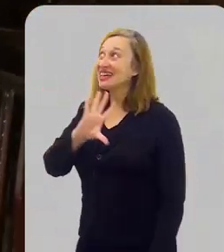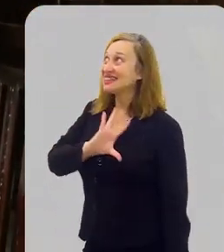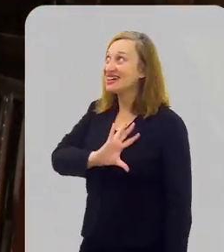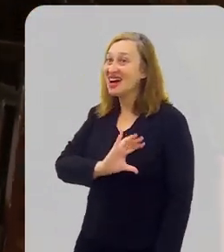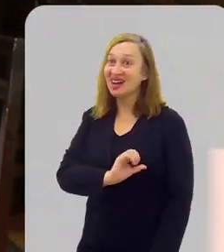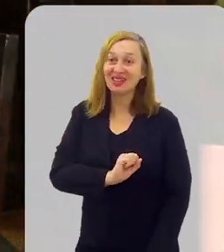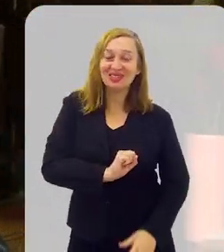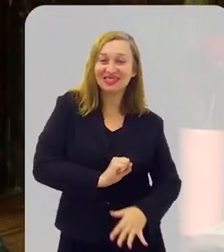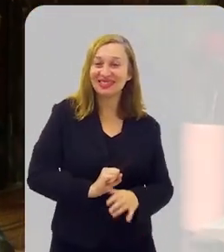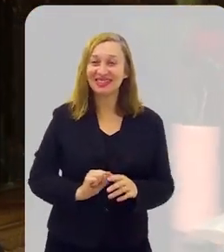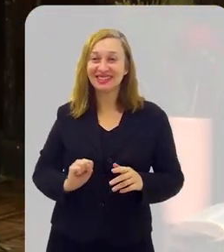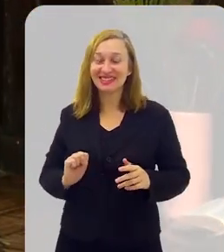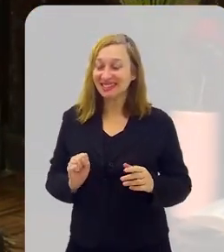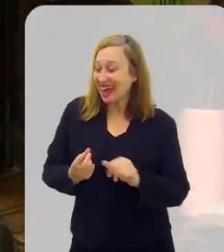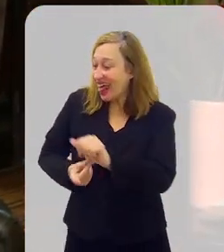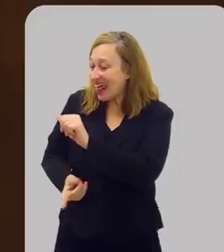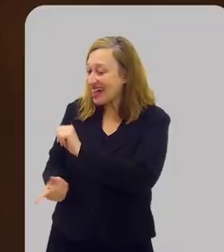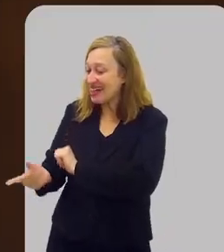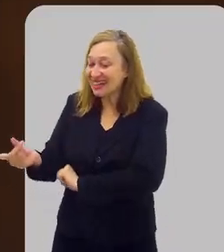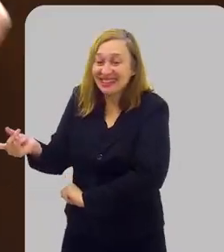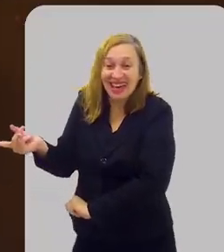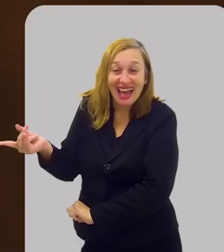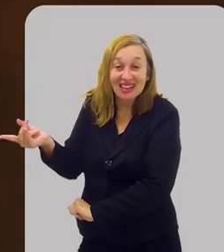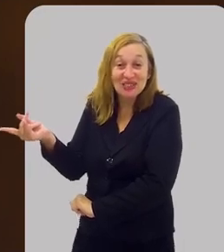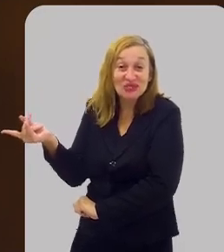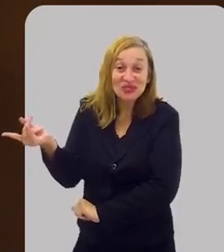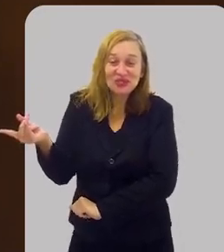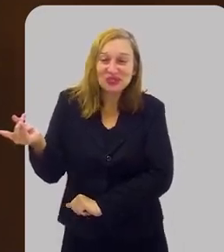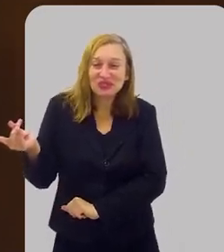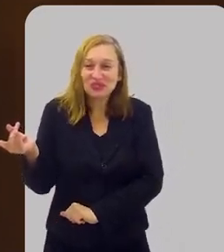Esse amor que é incondicional,